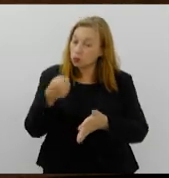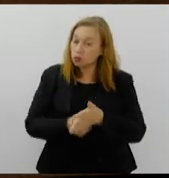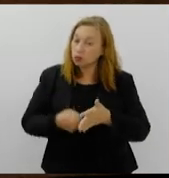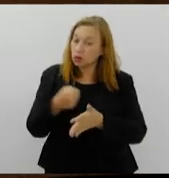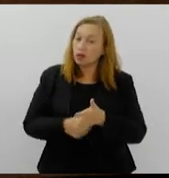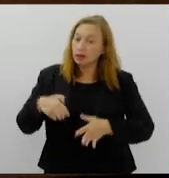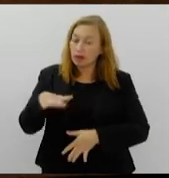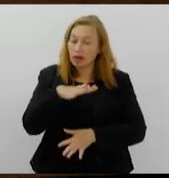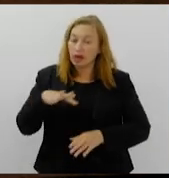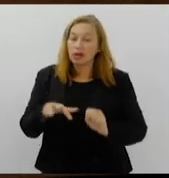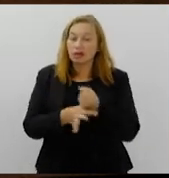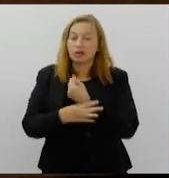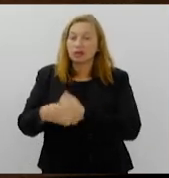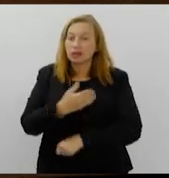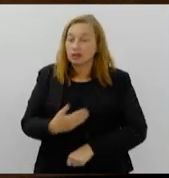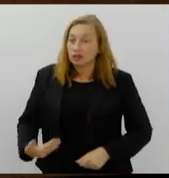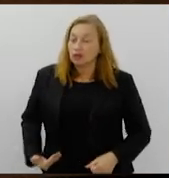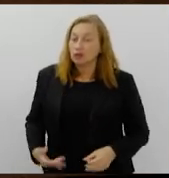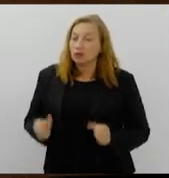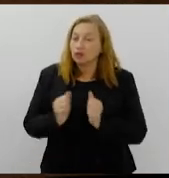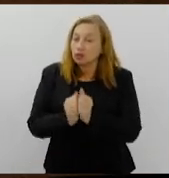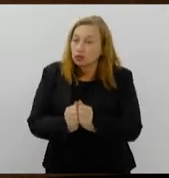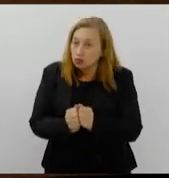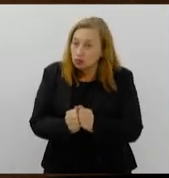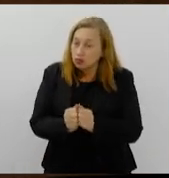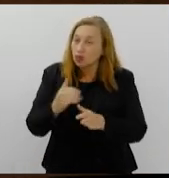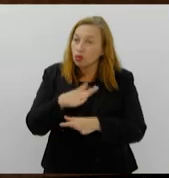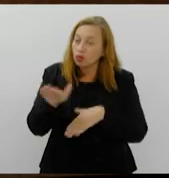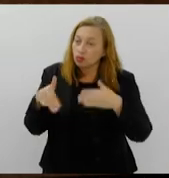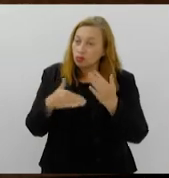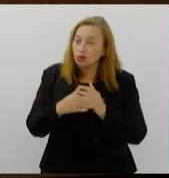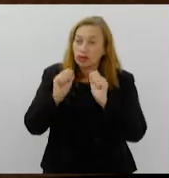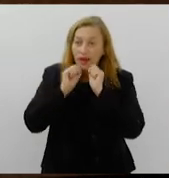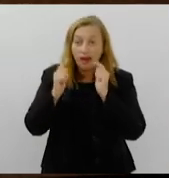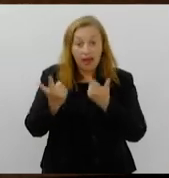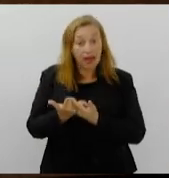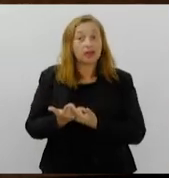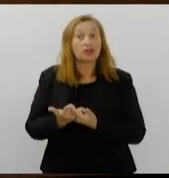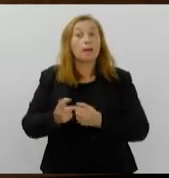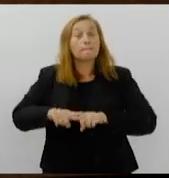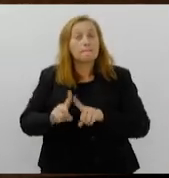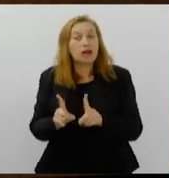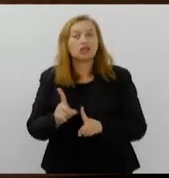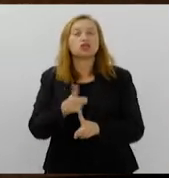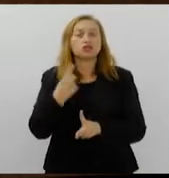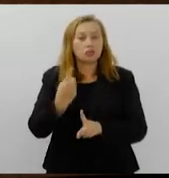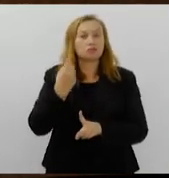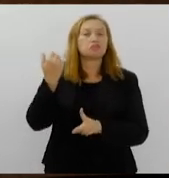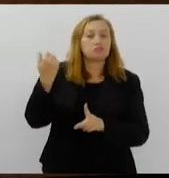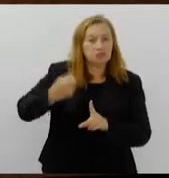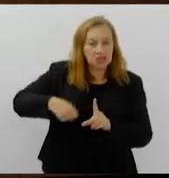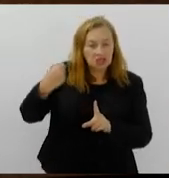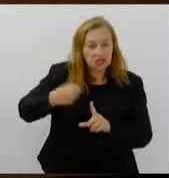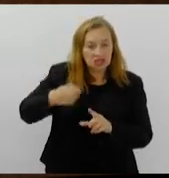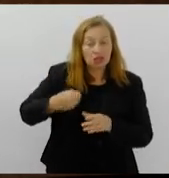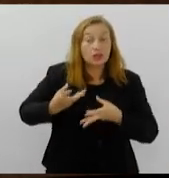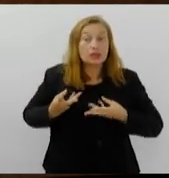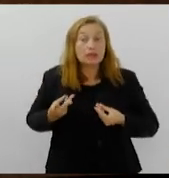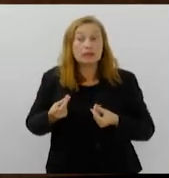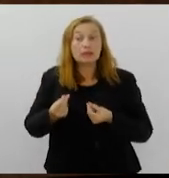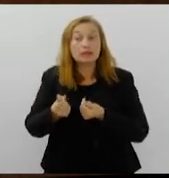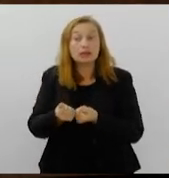pela área de segurança pública, juntamente com toda a LERJ, mas nós precisamos